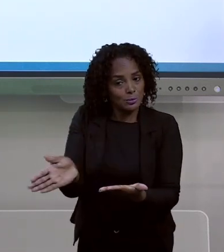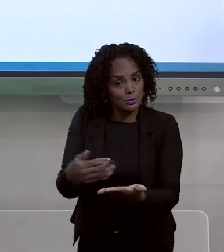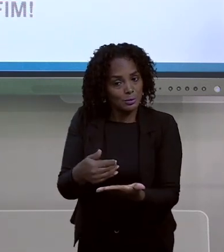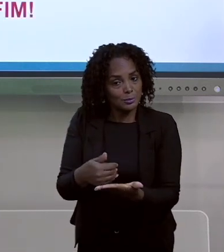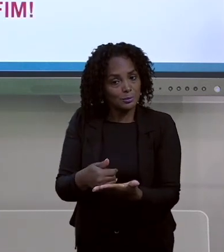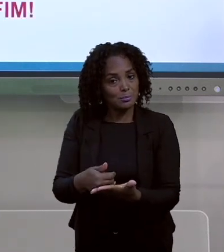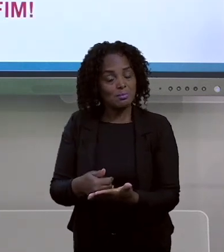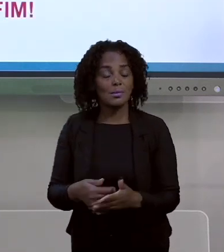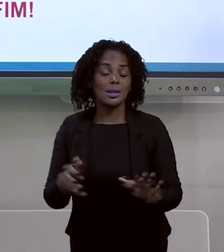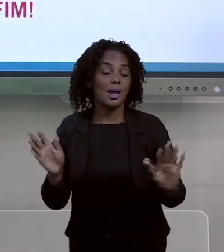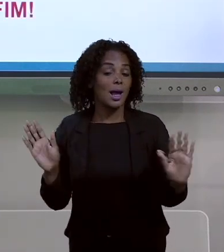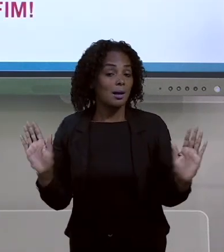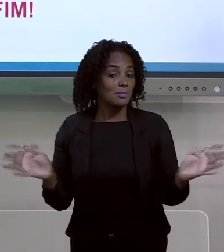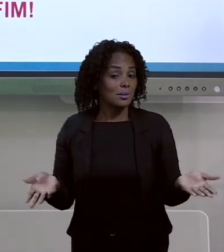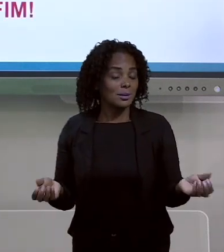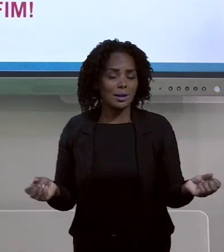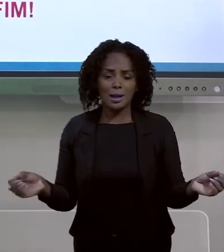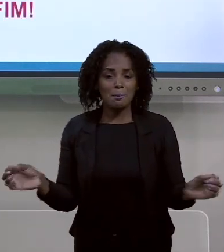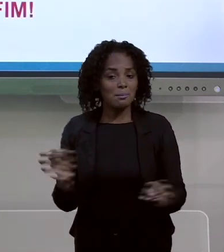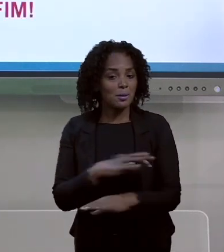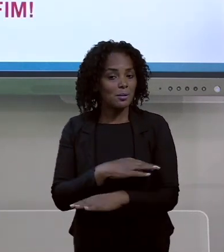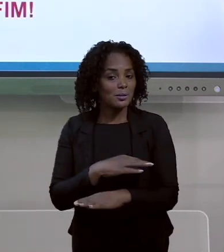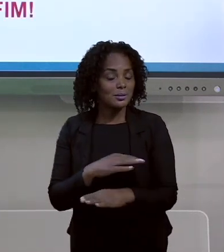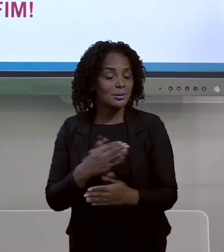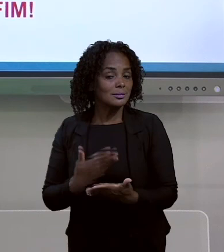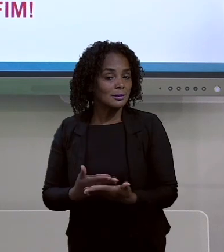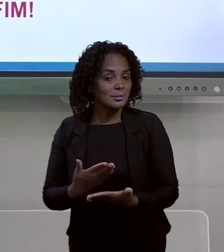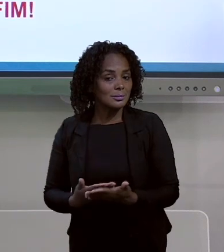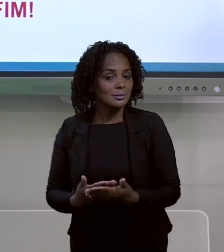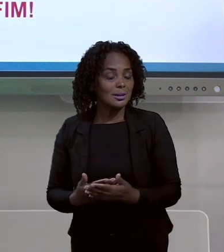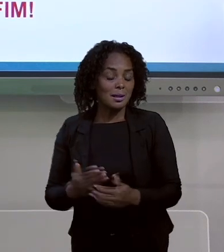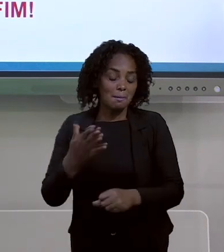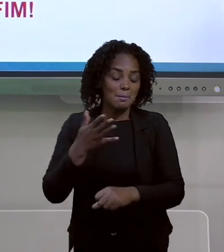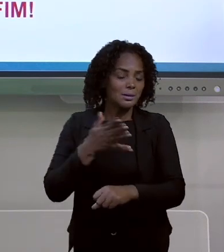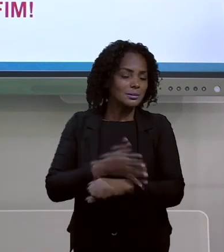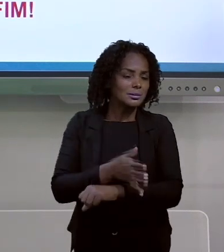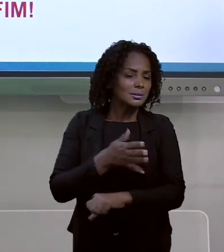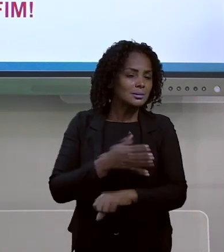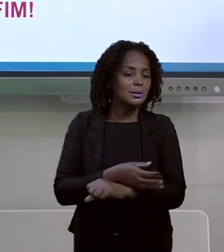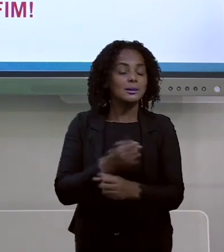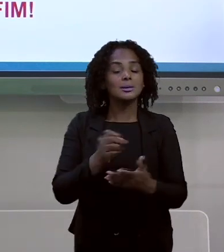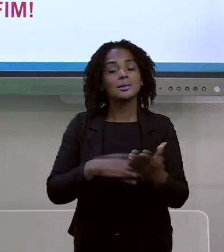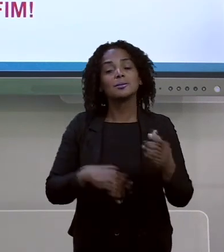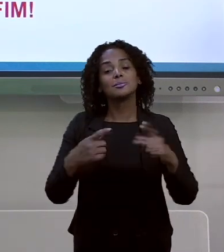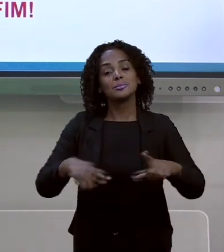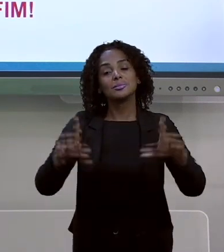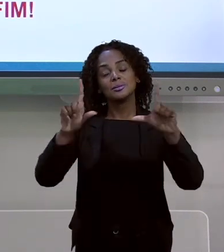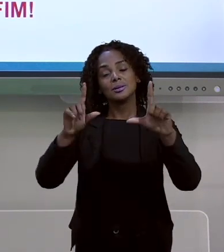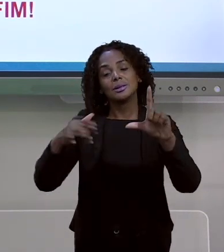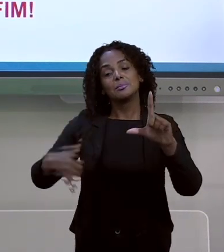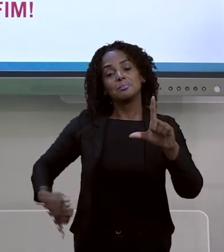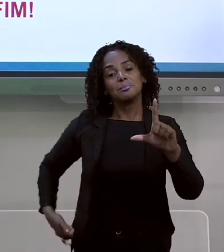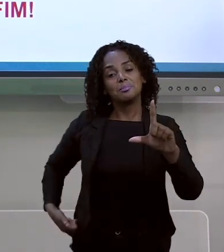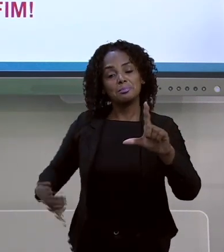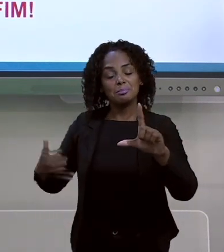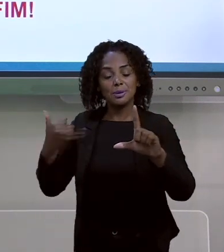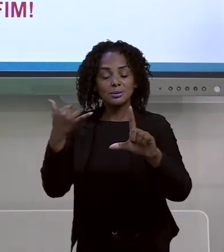chegamos ao final da nossa aula. E para acessar nossas atividades na plataforma SMED